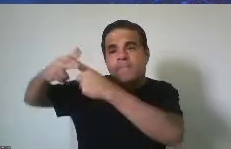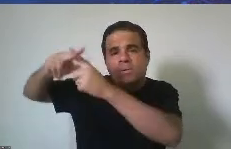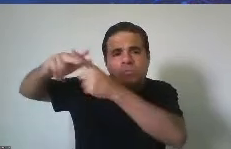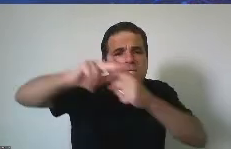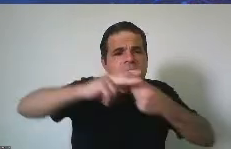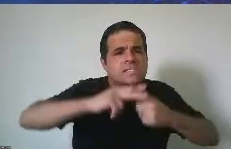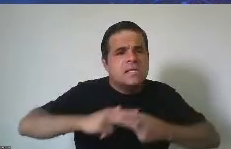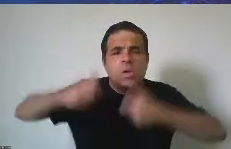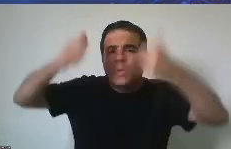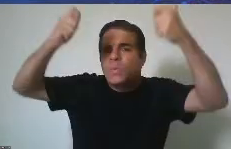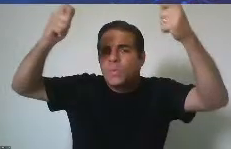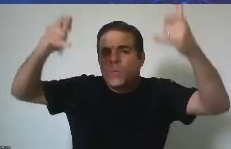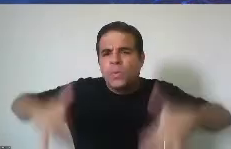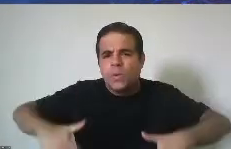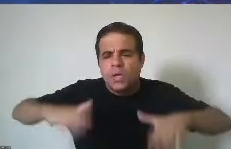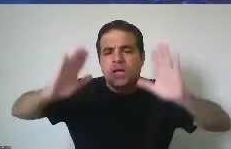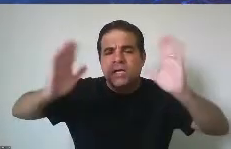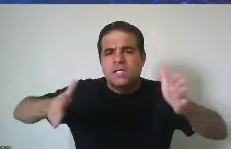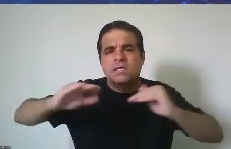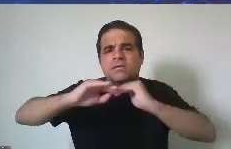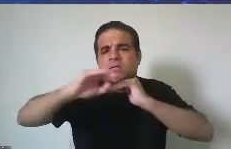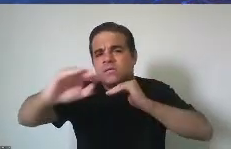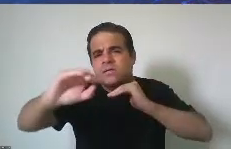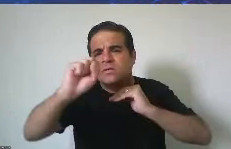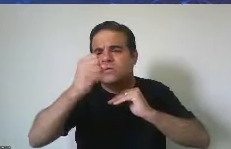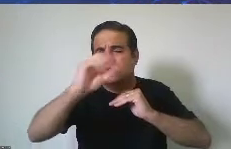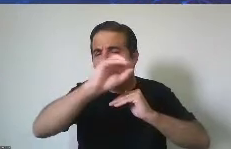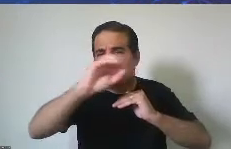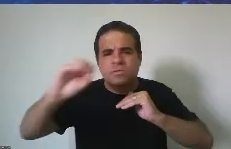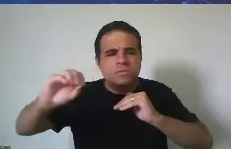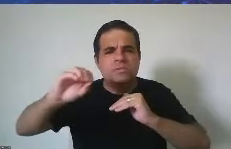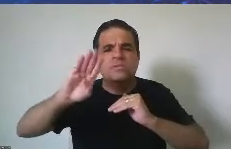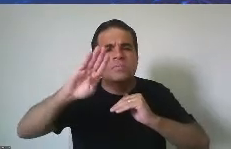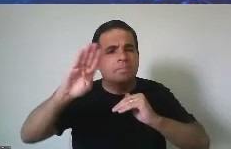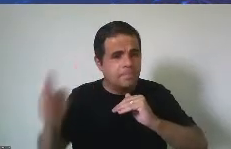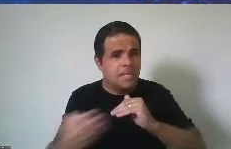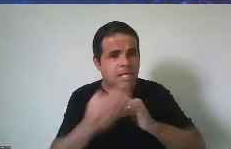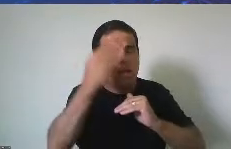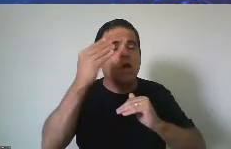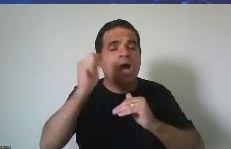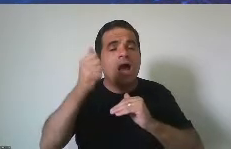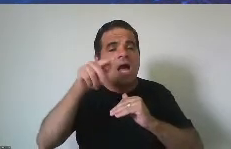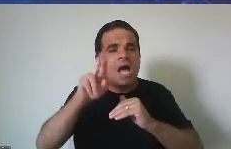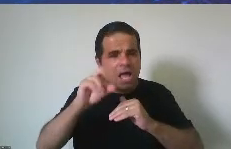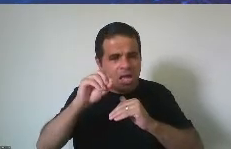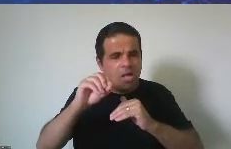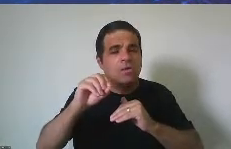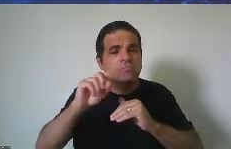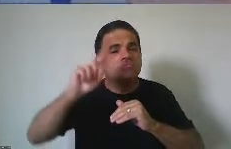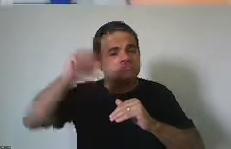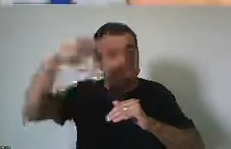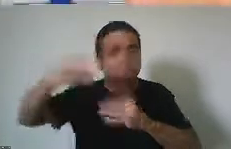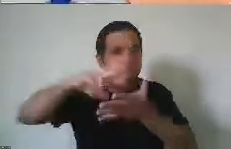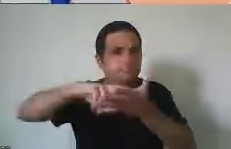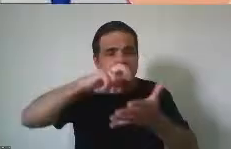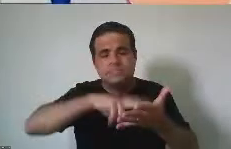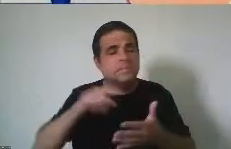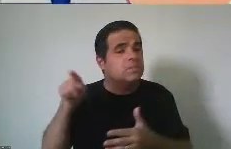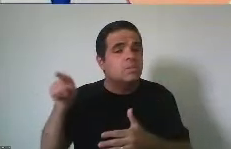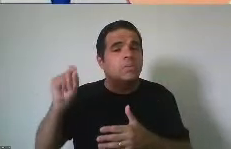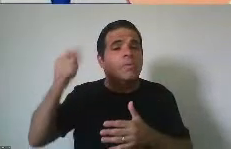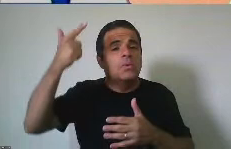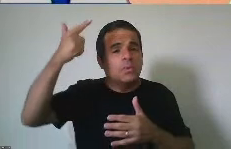falando na faixa de 800 milhões Ah não é de cobertura na tarifa aqui novamente